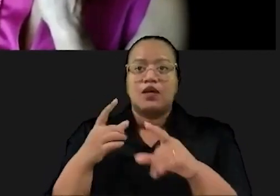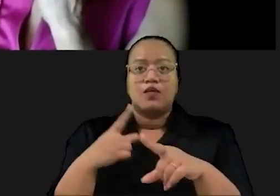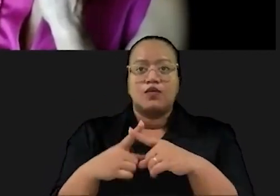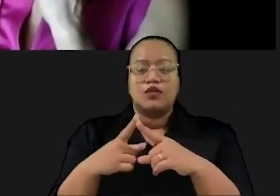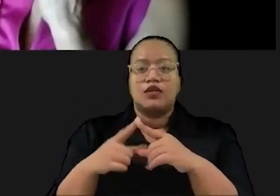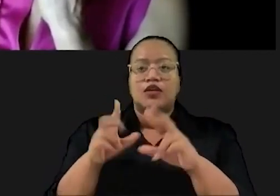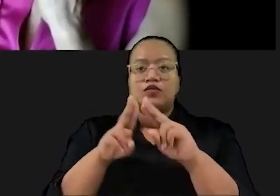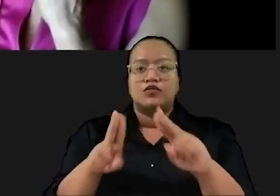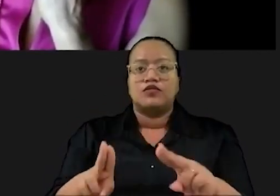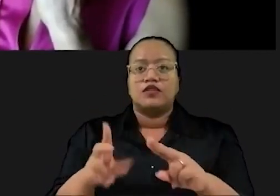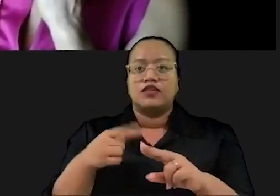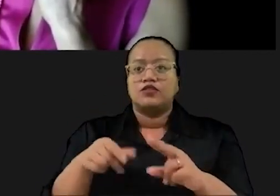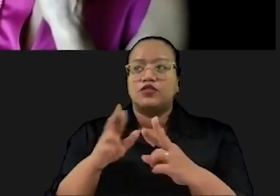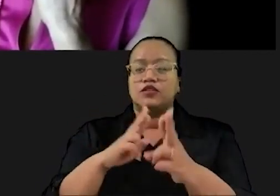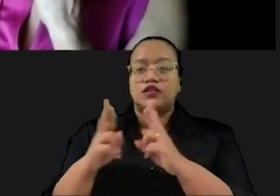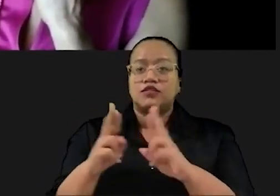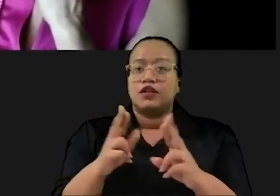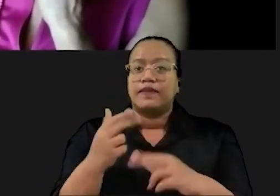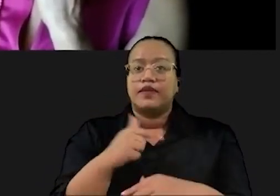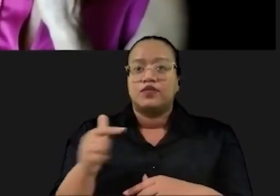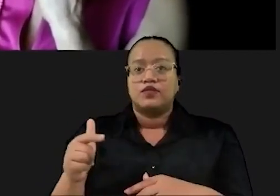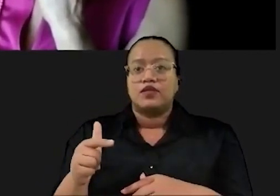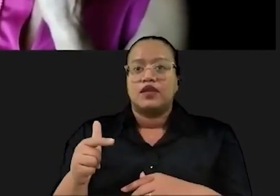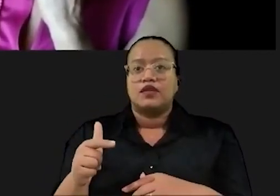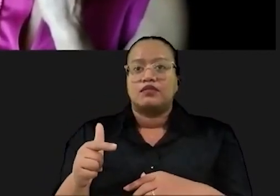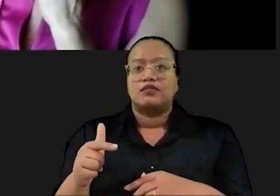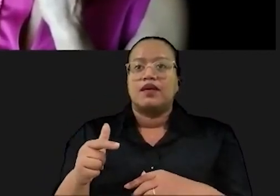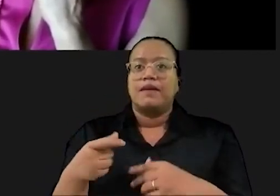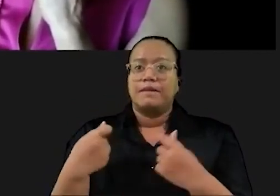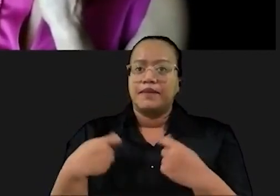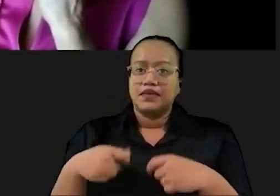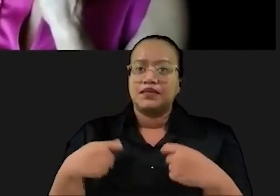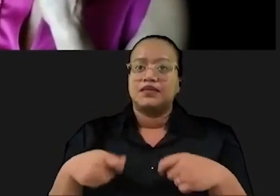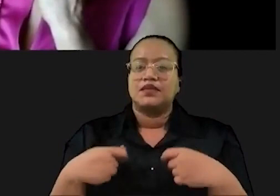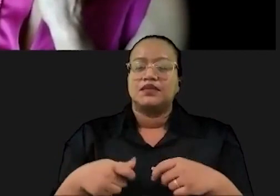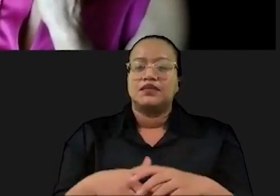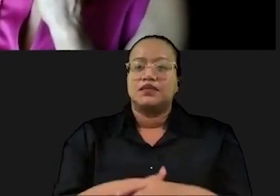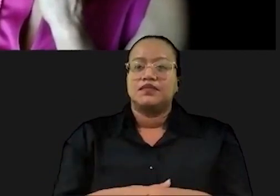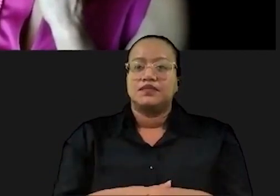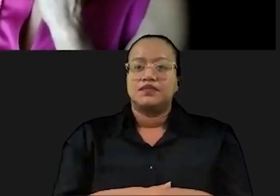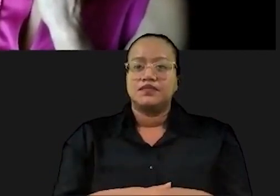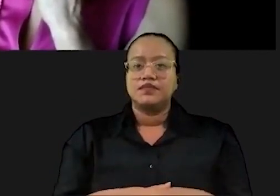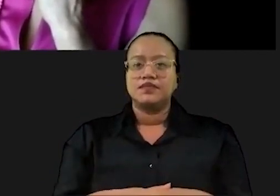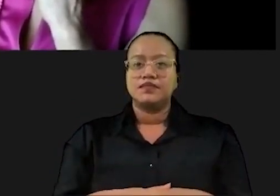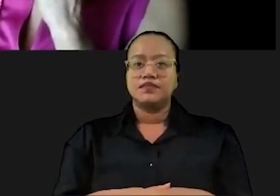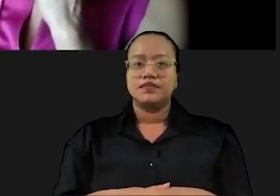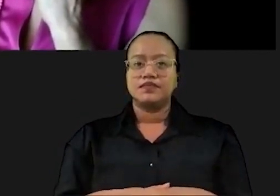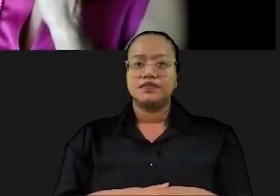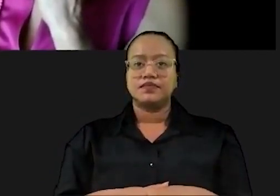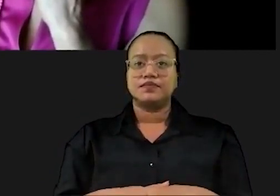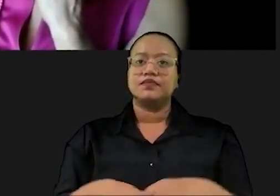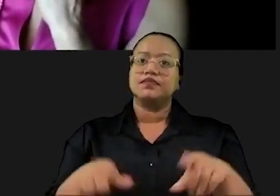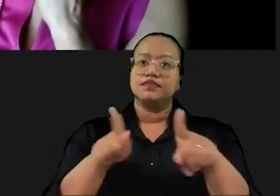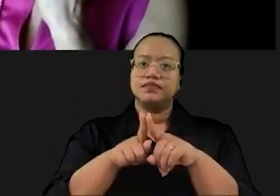Aliás, a academia também está prestando, deve prestar contas ao país, né? Acabar com